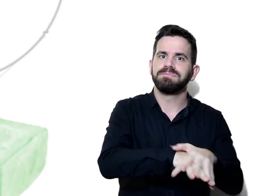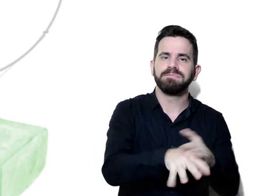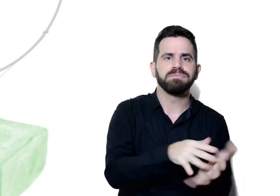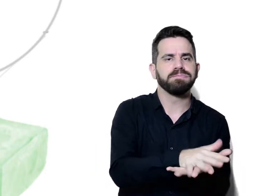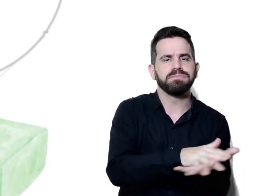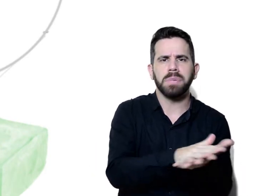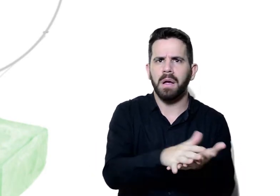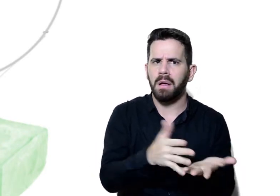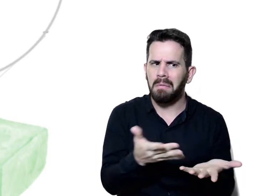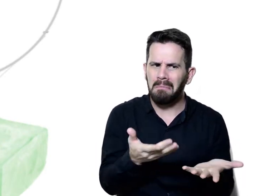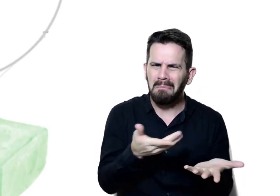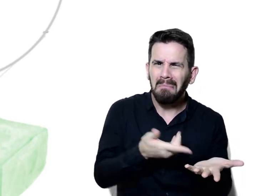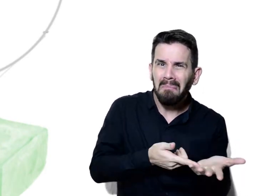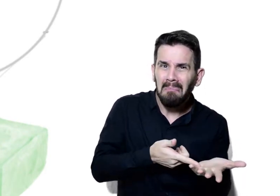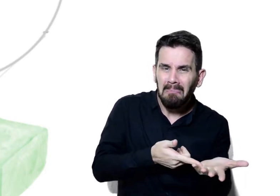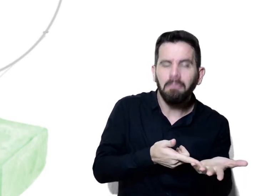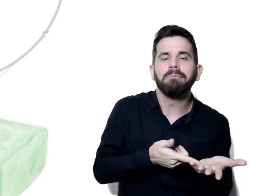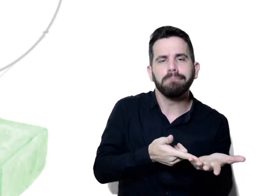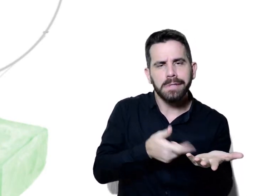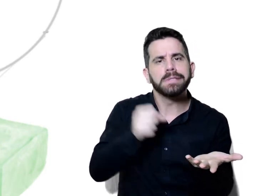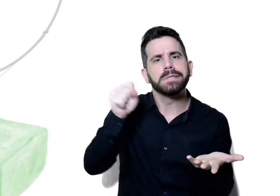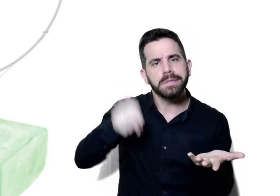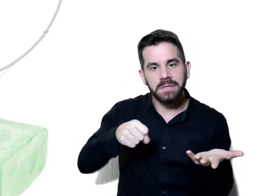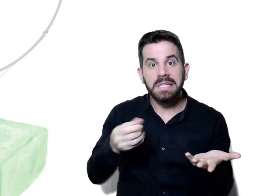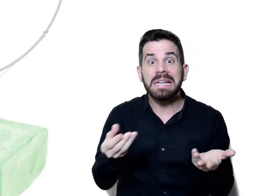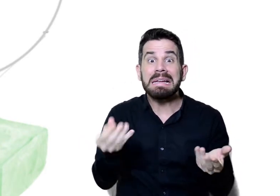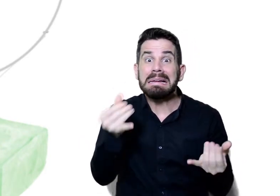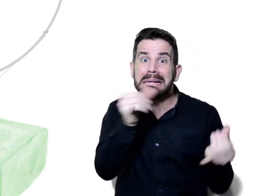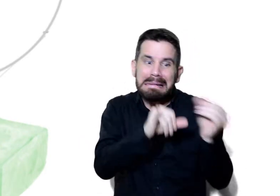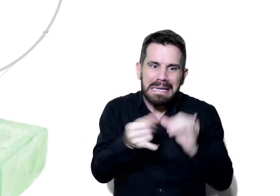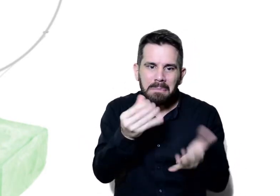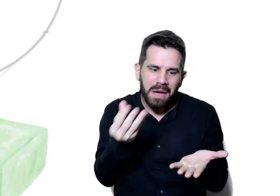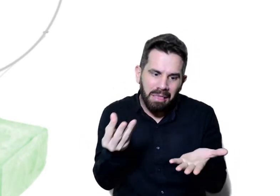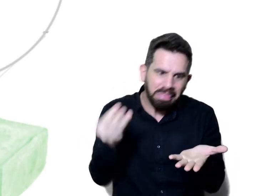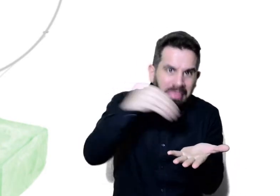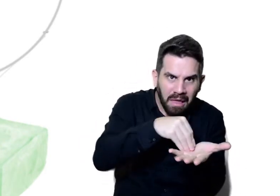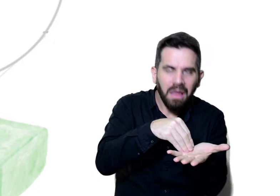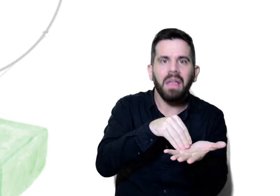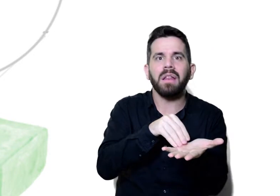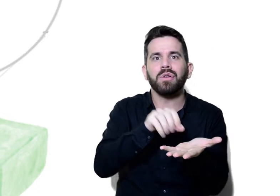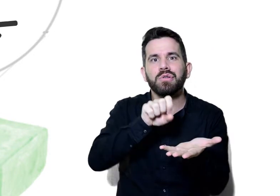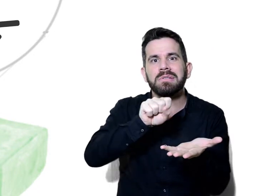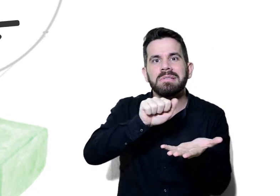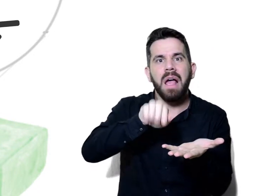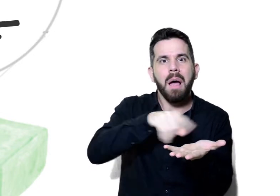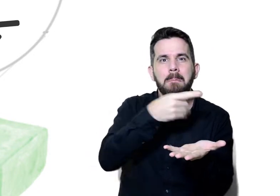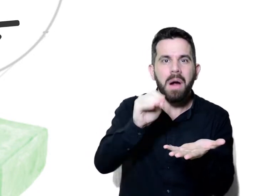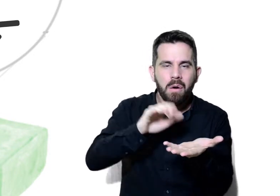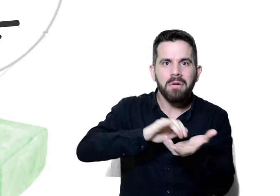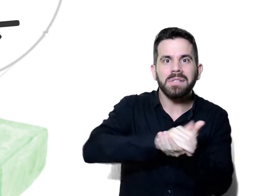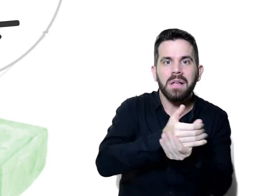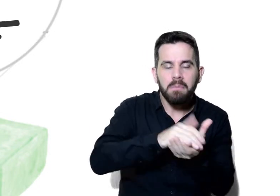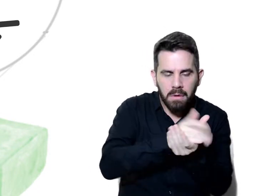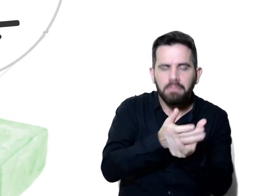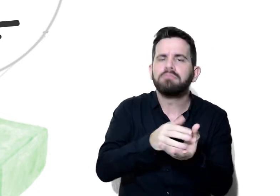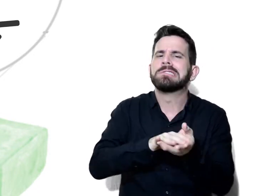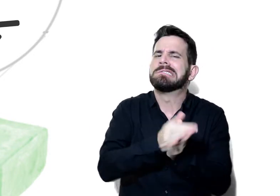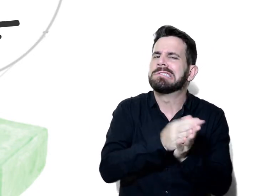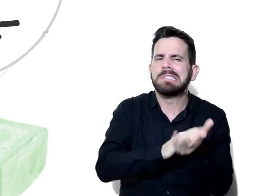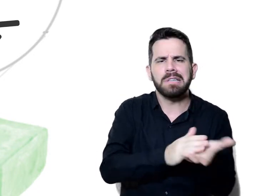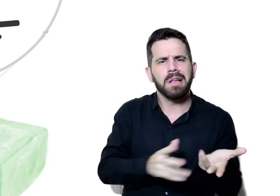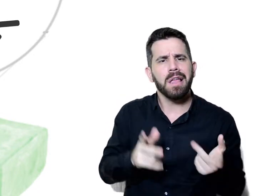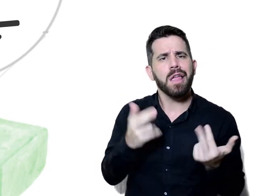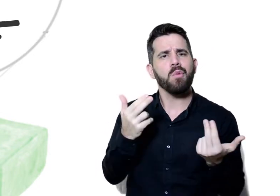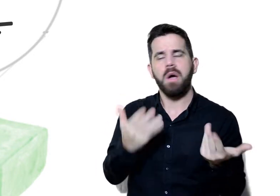das moléculas do sabão. Elas possuem uma cabeça que é atraída pela água e uma cauda que interage com óleos